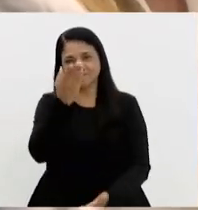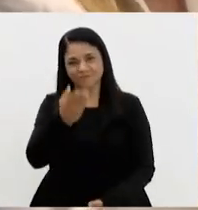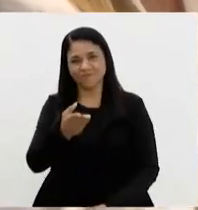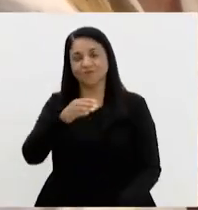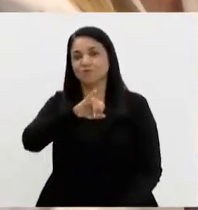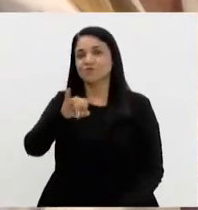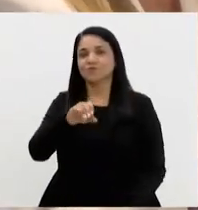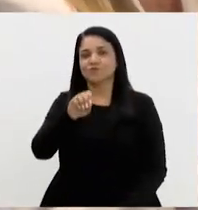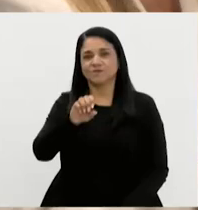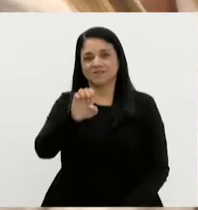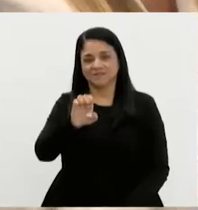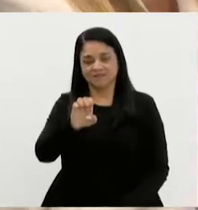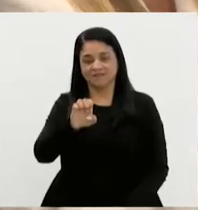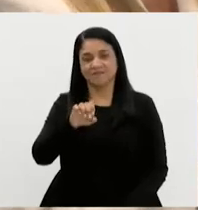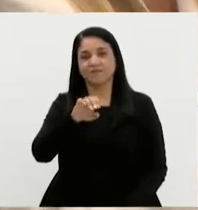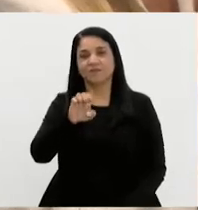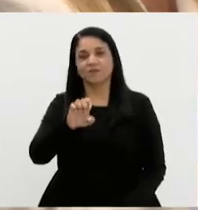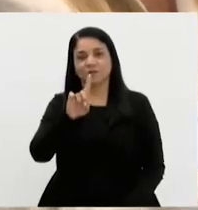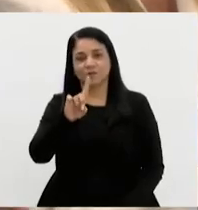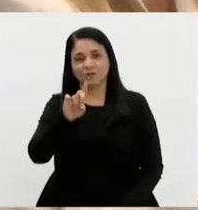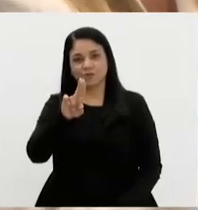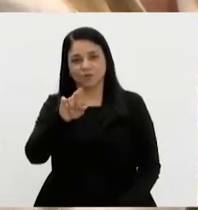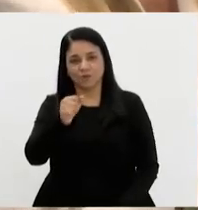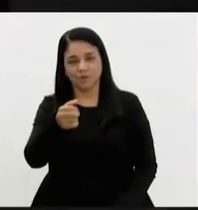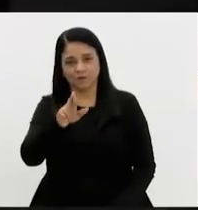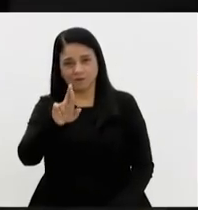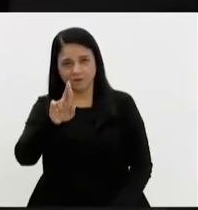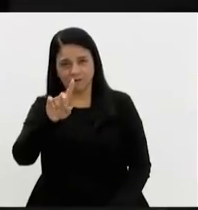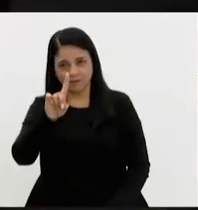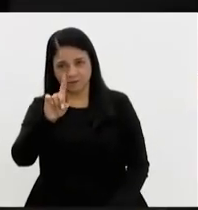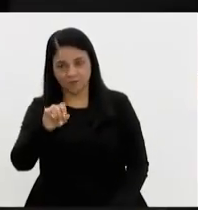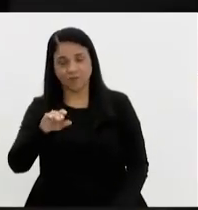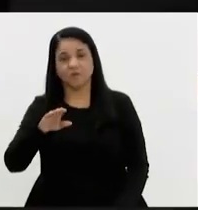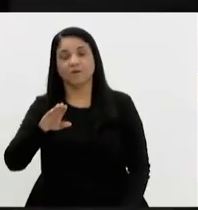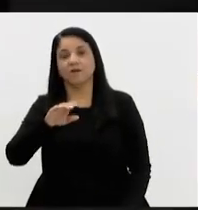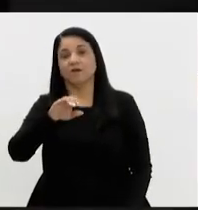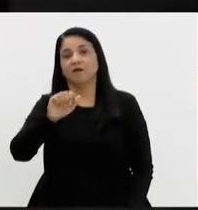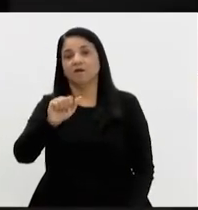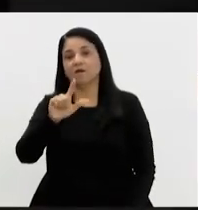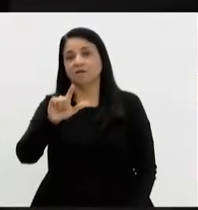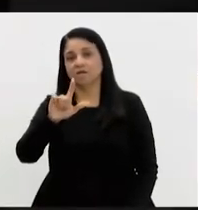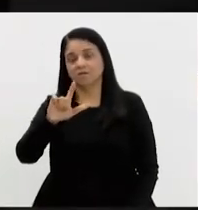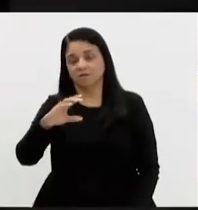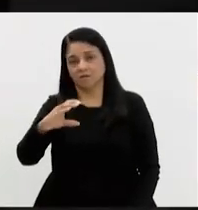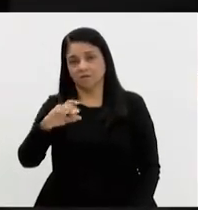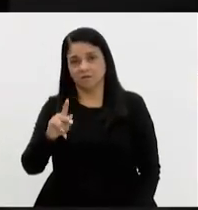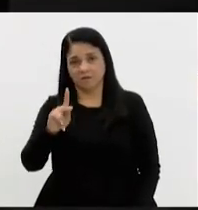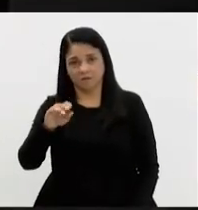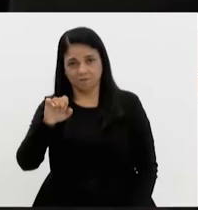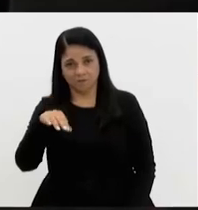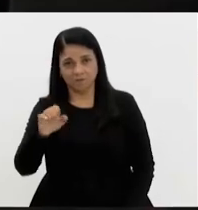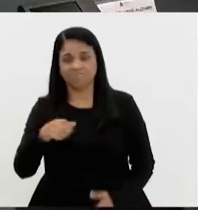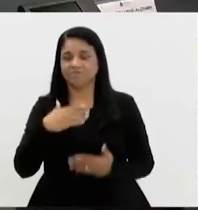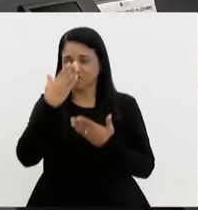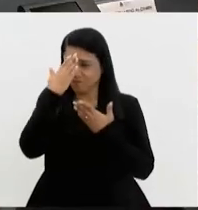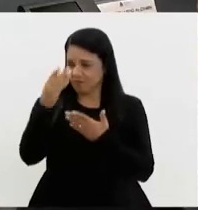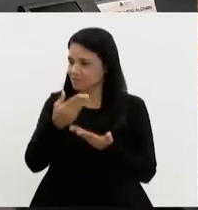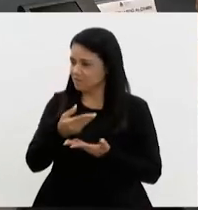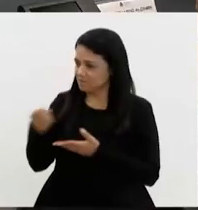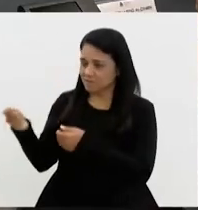Muito obrigado a todos eu vou deixar aqui um Um certificado de apresentação e passo a palavra ao cerimonial Muito